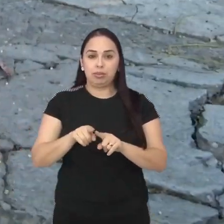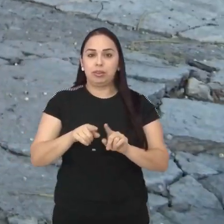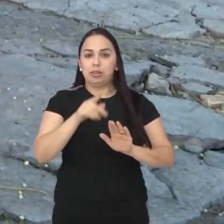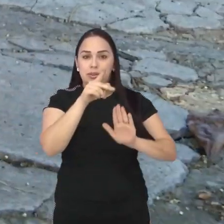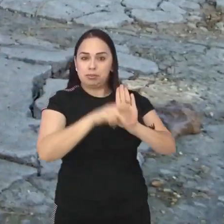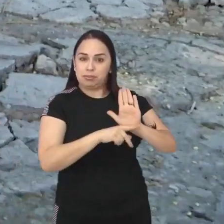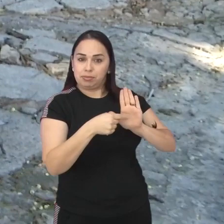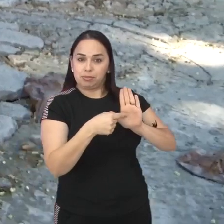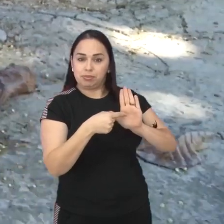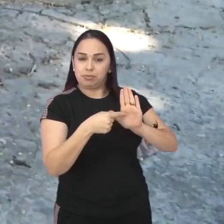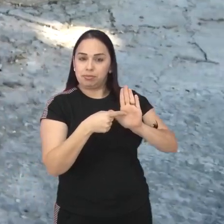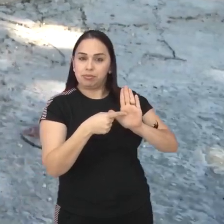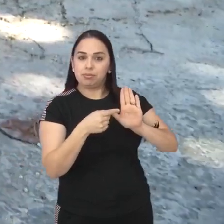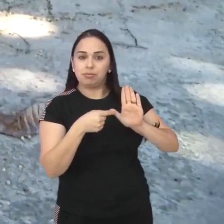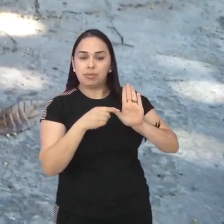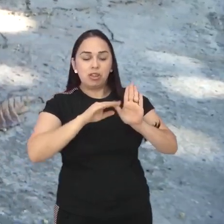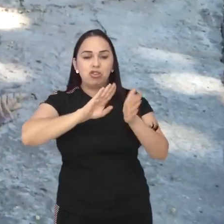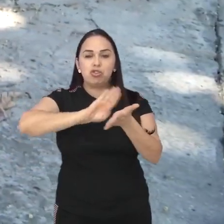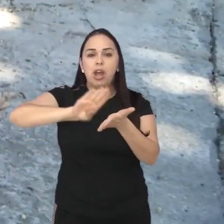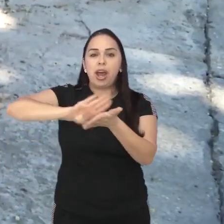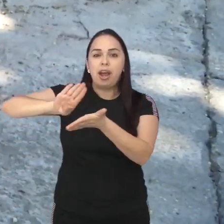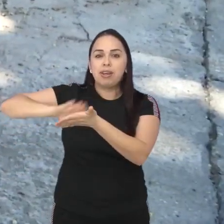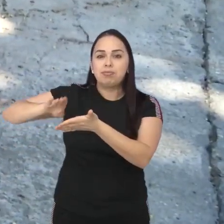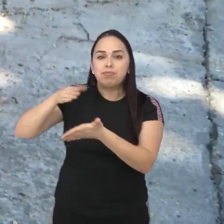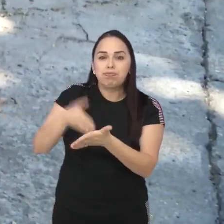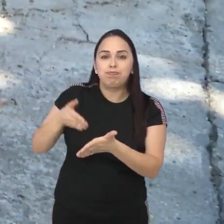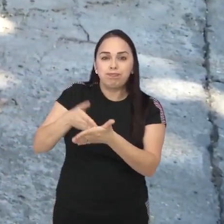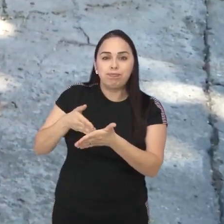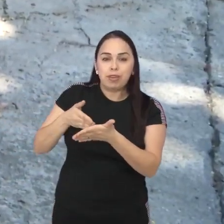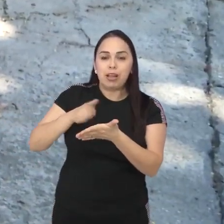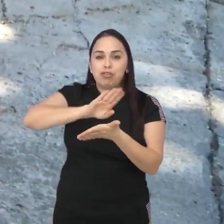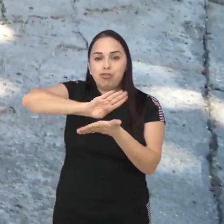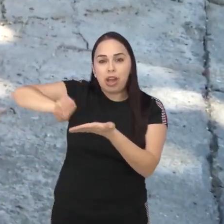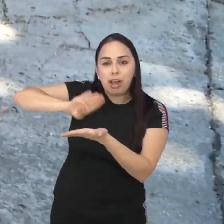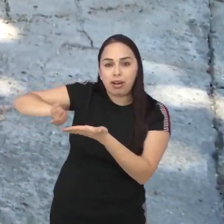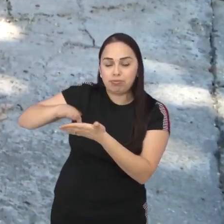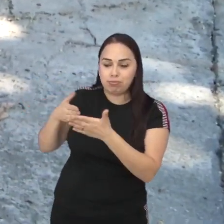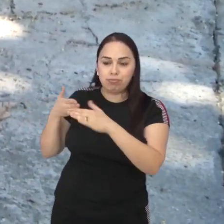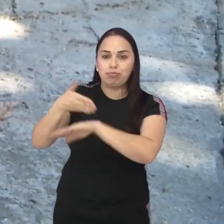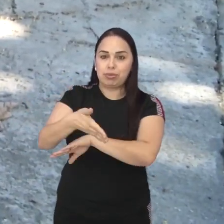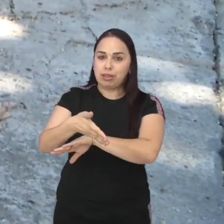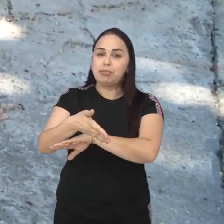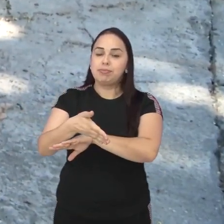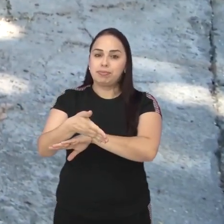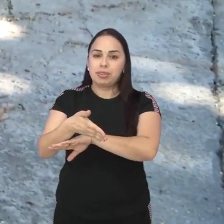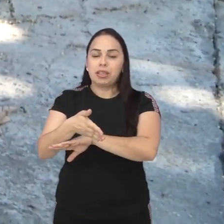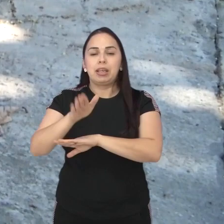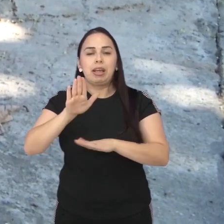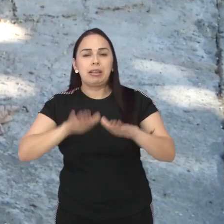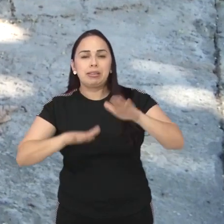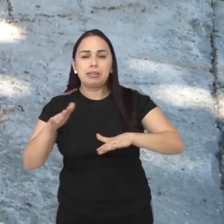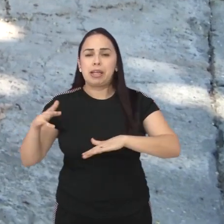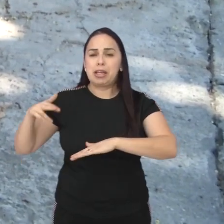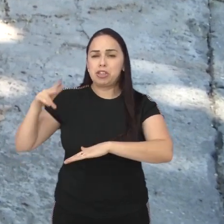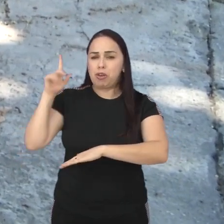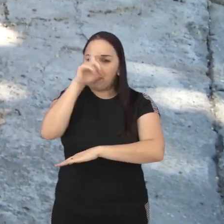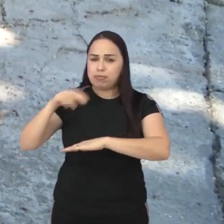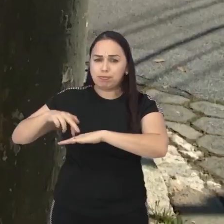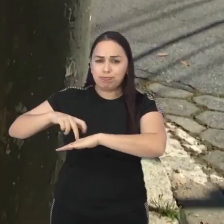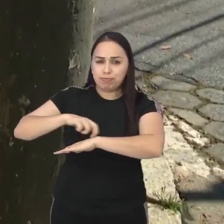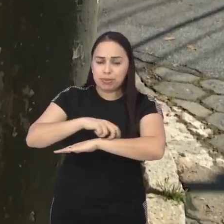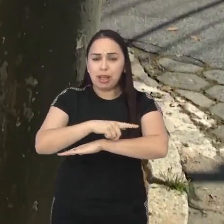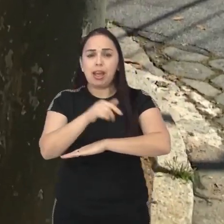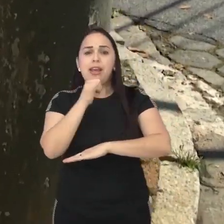matéria cria um plano municipal para a remoção de barreiras arquitetônicas que possam dificultar a passagem dessas